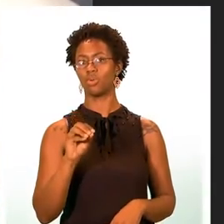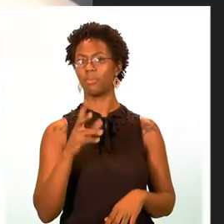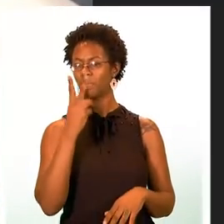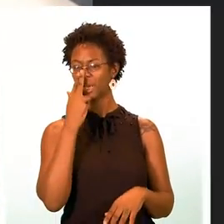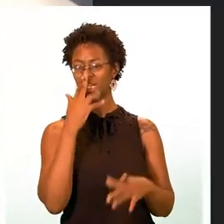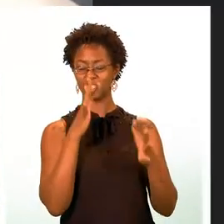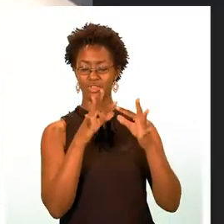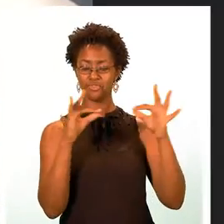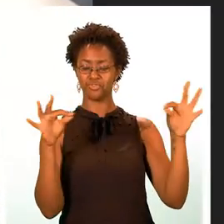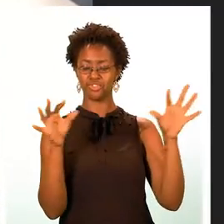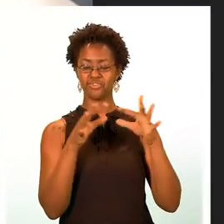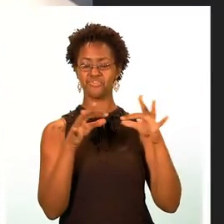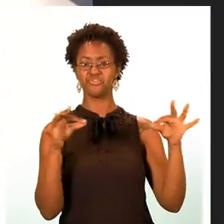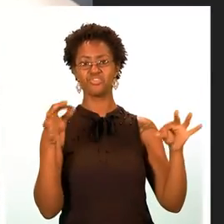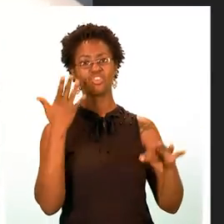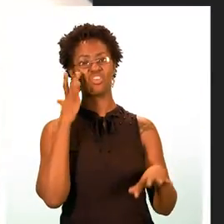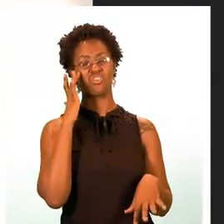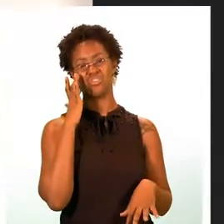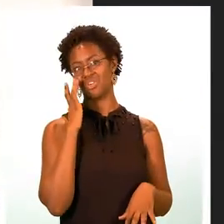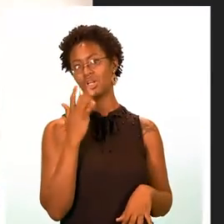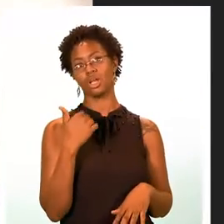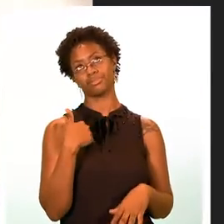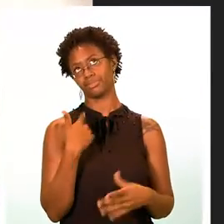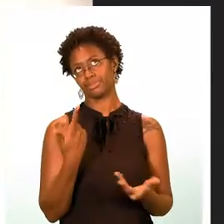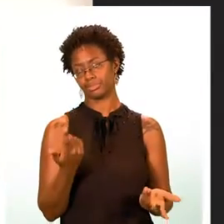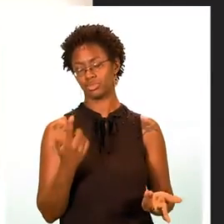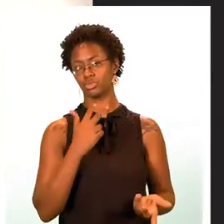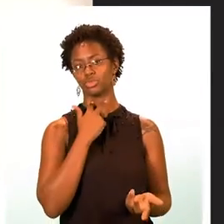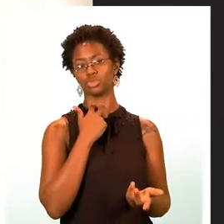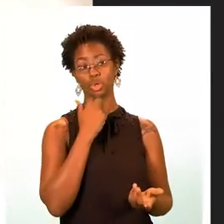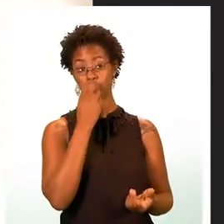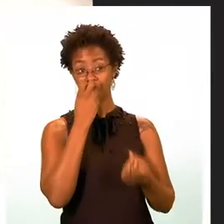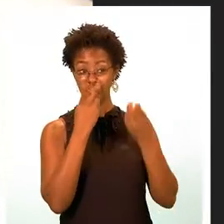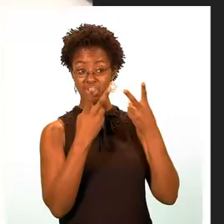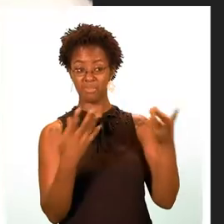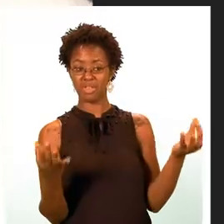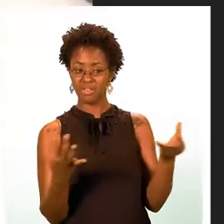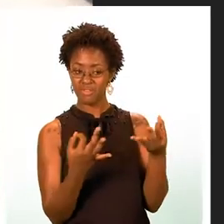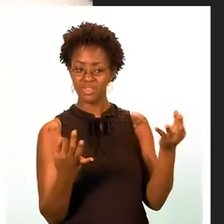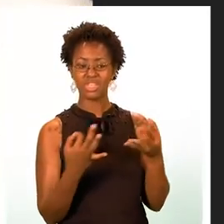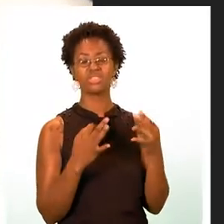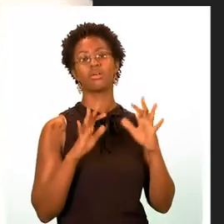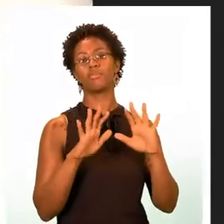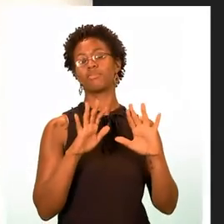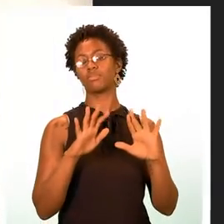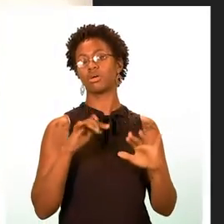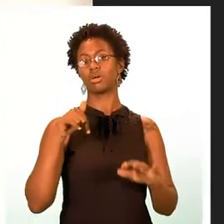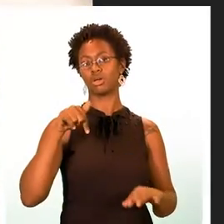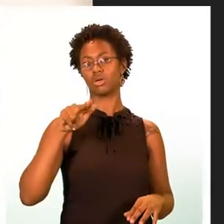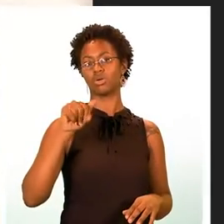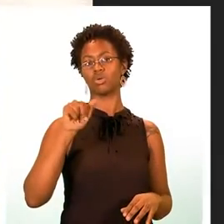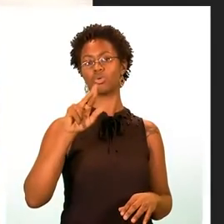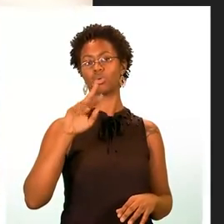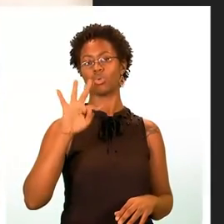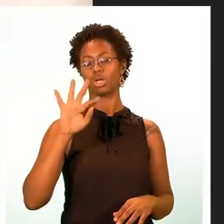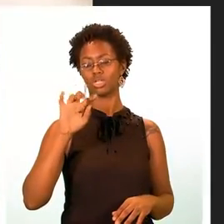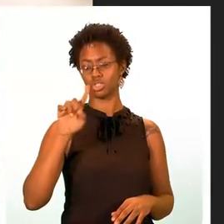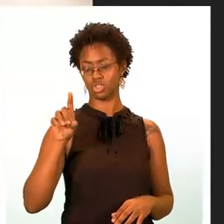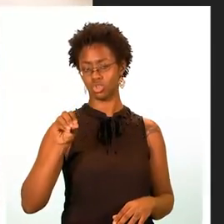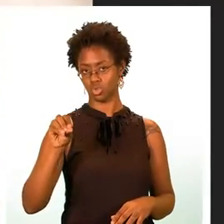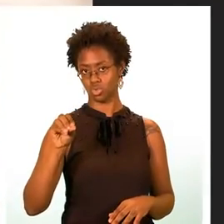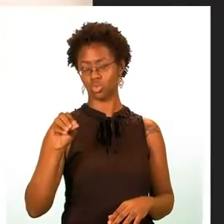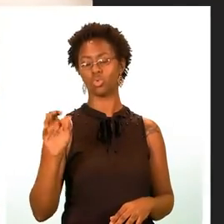são fios, parece fios de ouro. É que não dá para a gente ver muito bem. A gente chama de